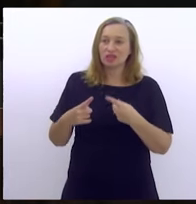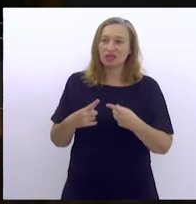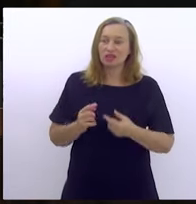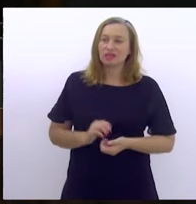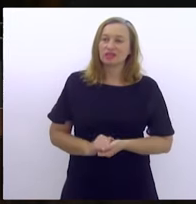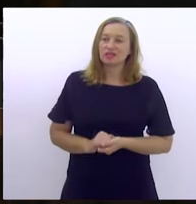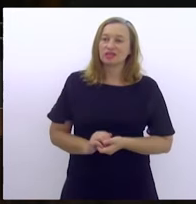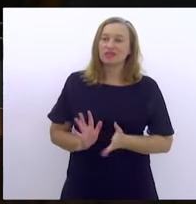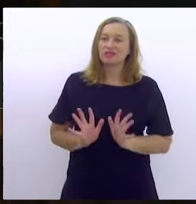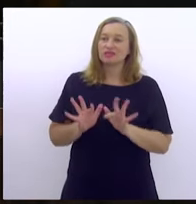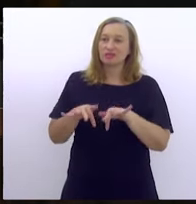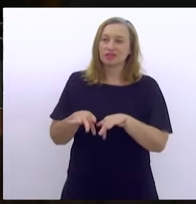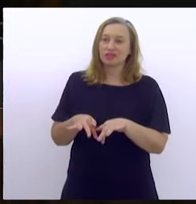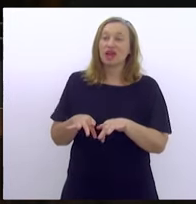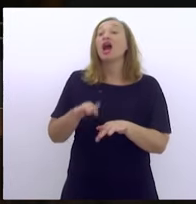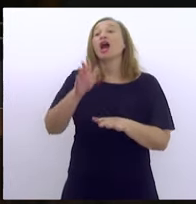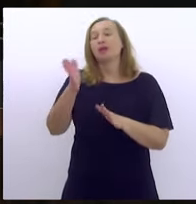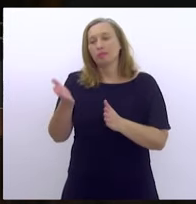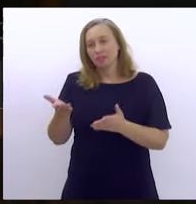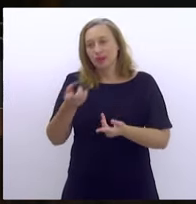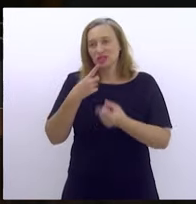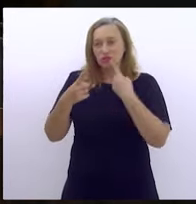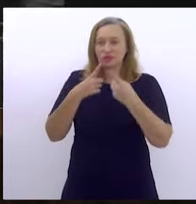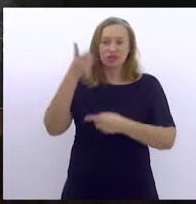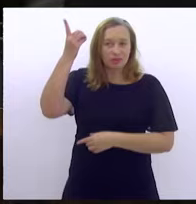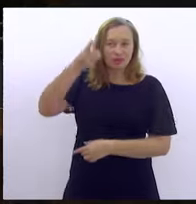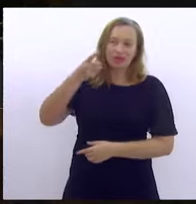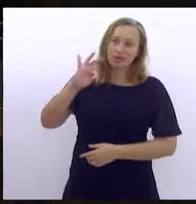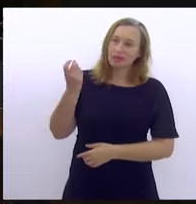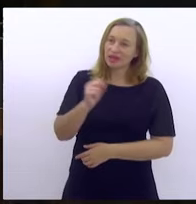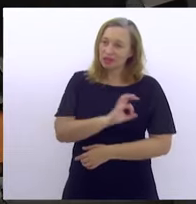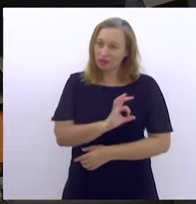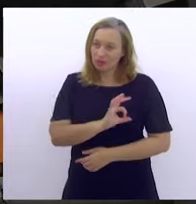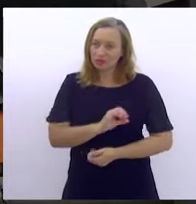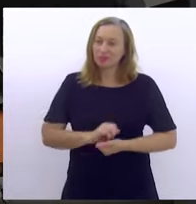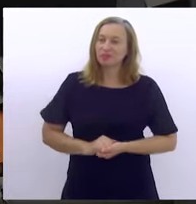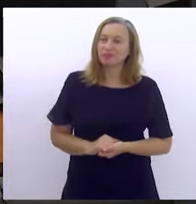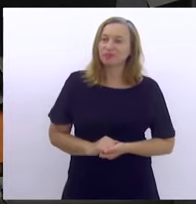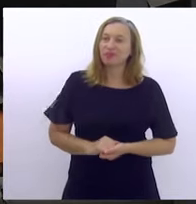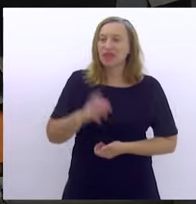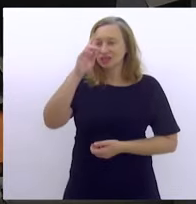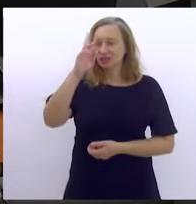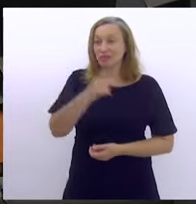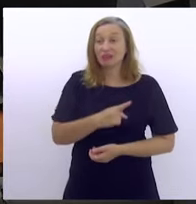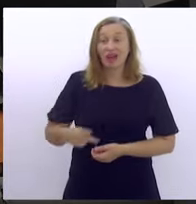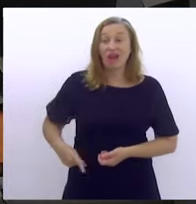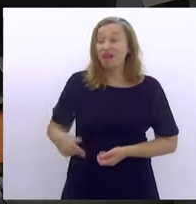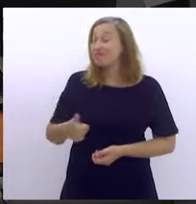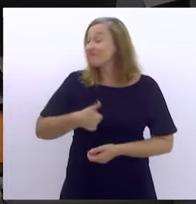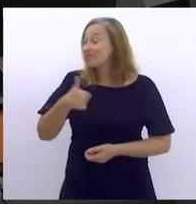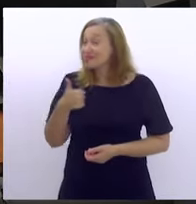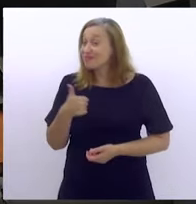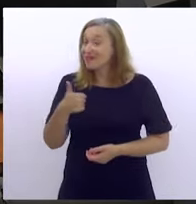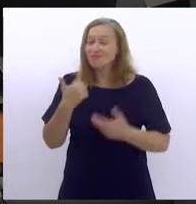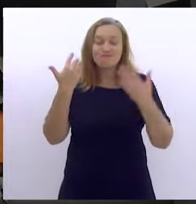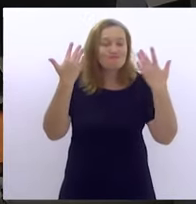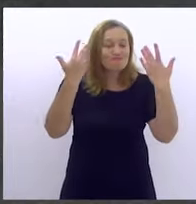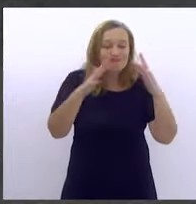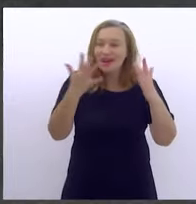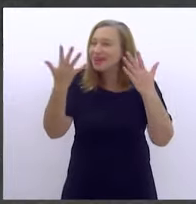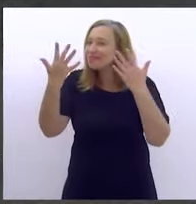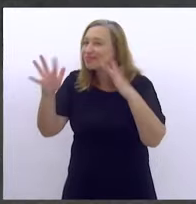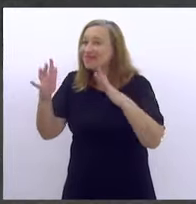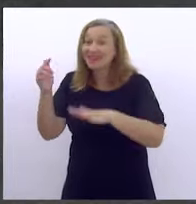encerrada para discutir a deputada Marta Rocha. Presidente, em primeiro lugar, elogiar